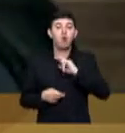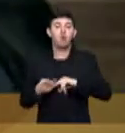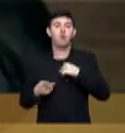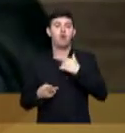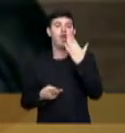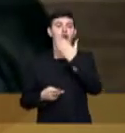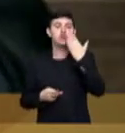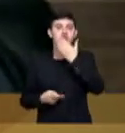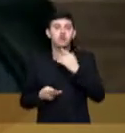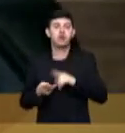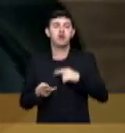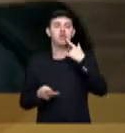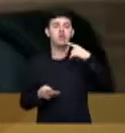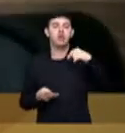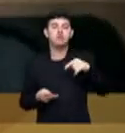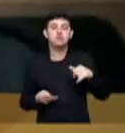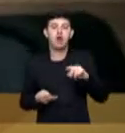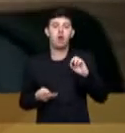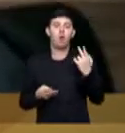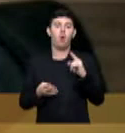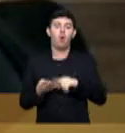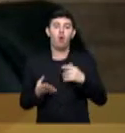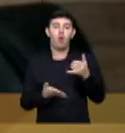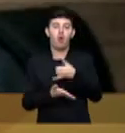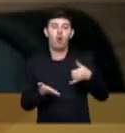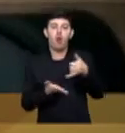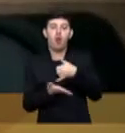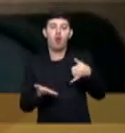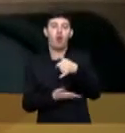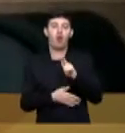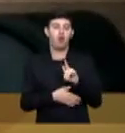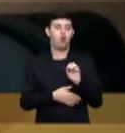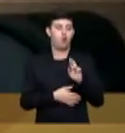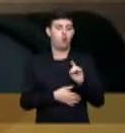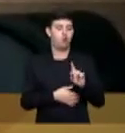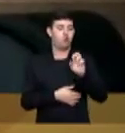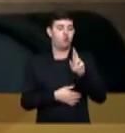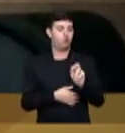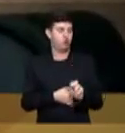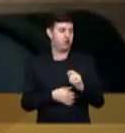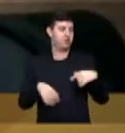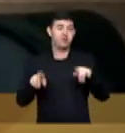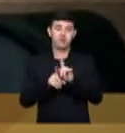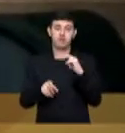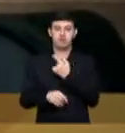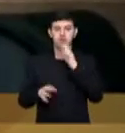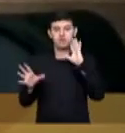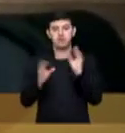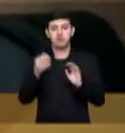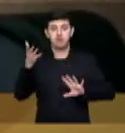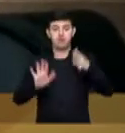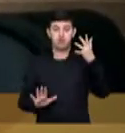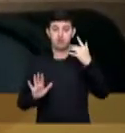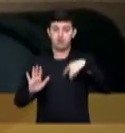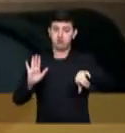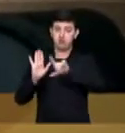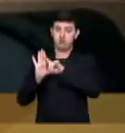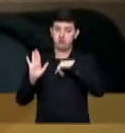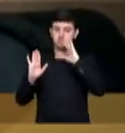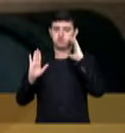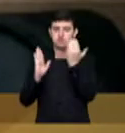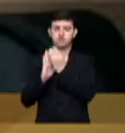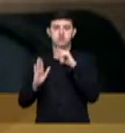sódio. A circunstância, portanto, legislativa principia com